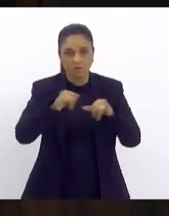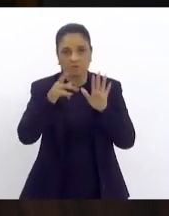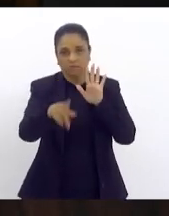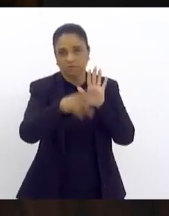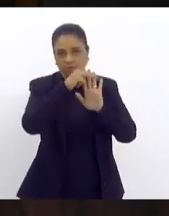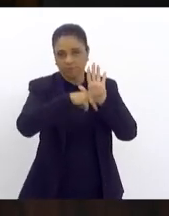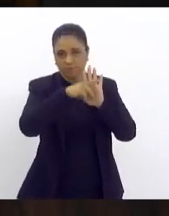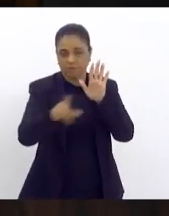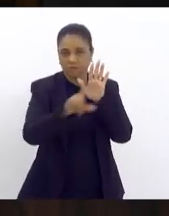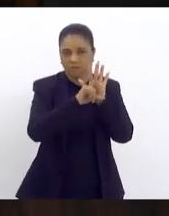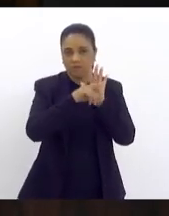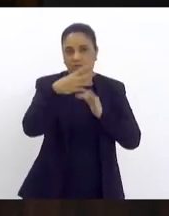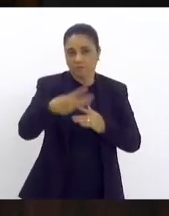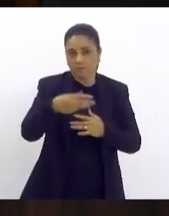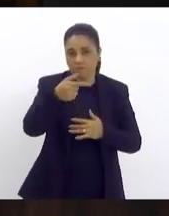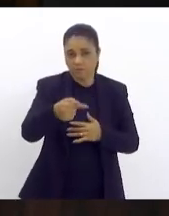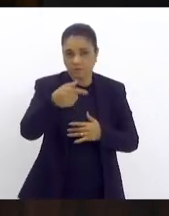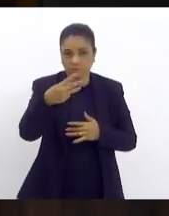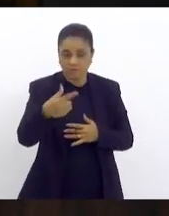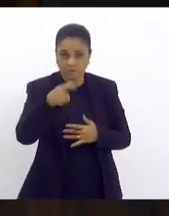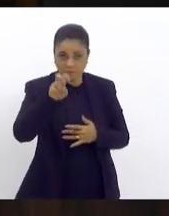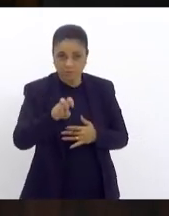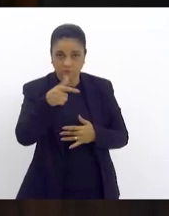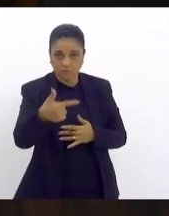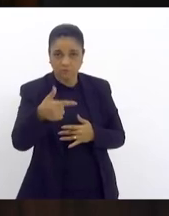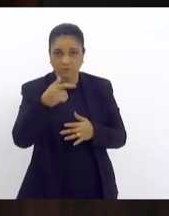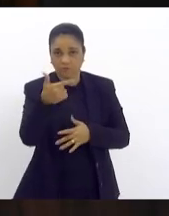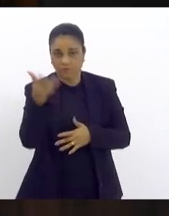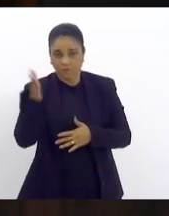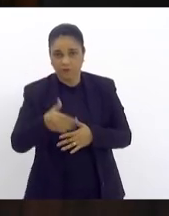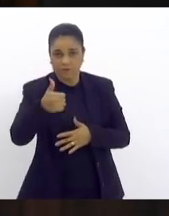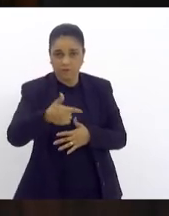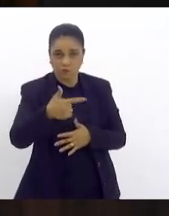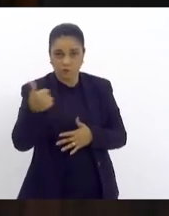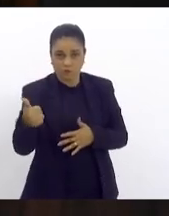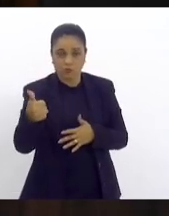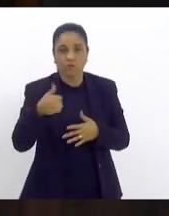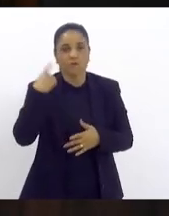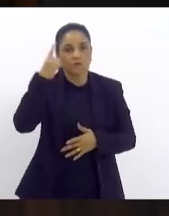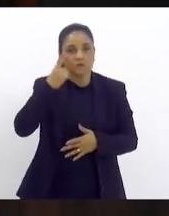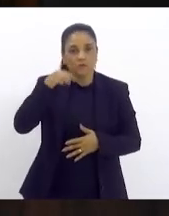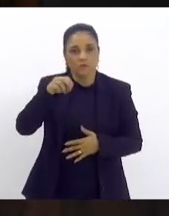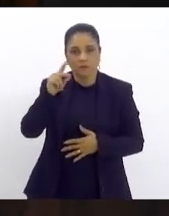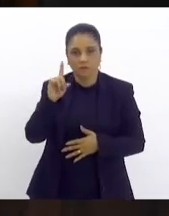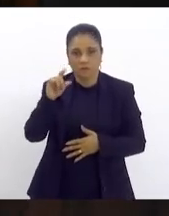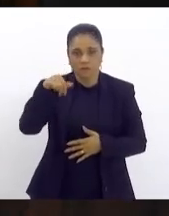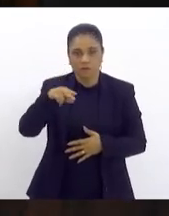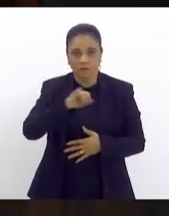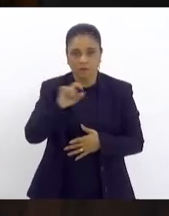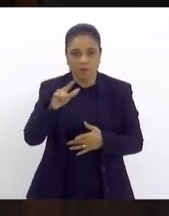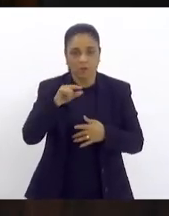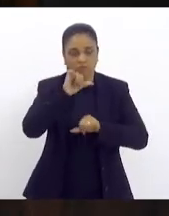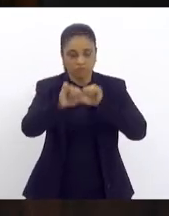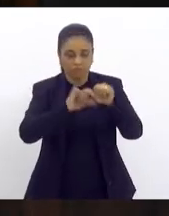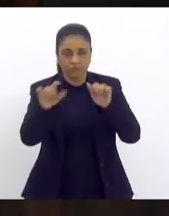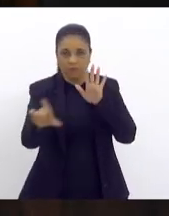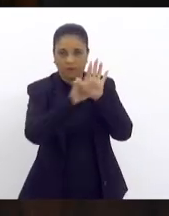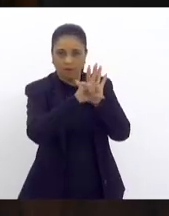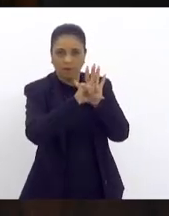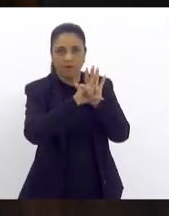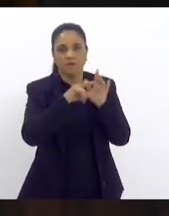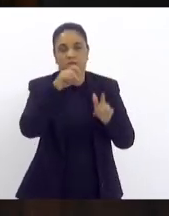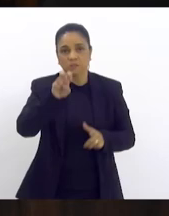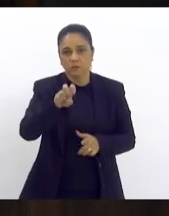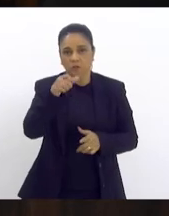Lei número 3752 de 21 de autoria Deputado Daniel liberou que altera o anexo da lei